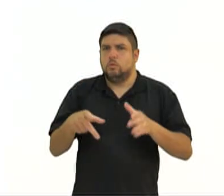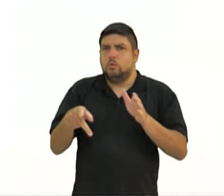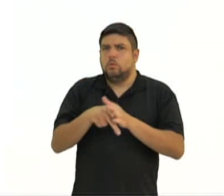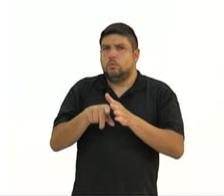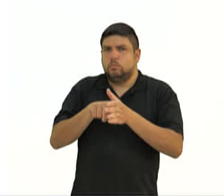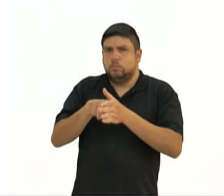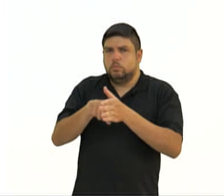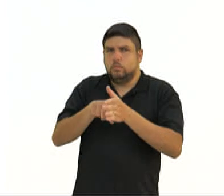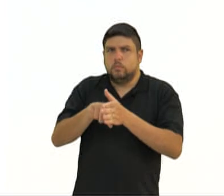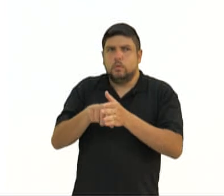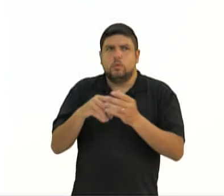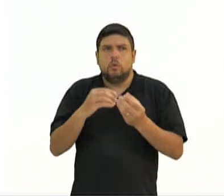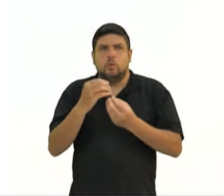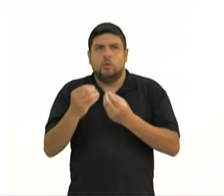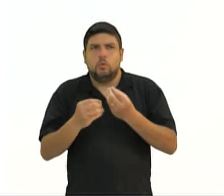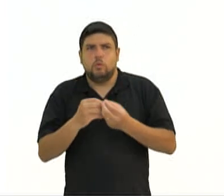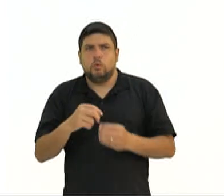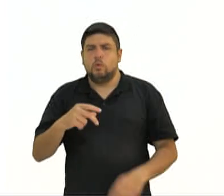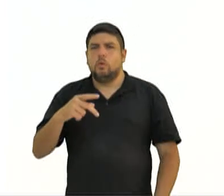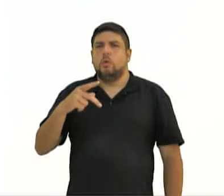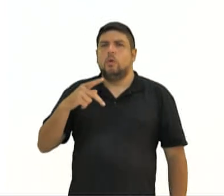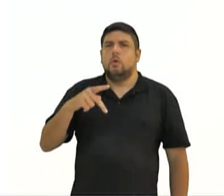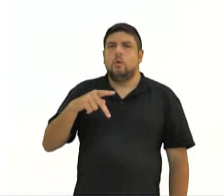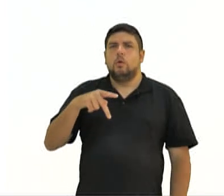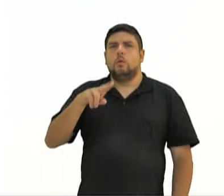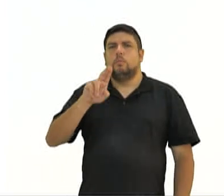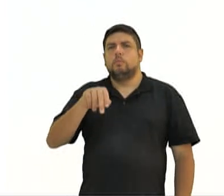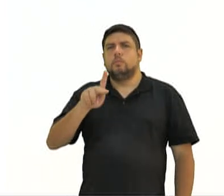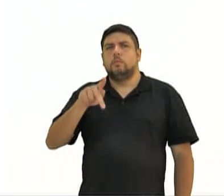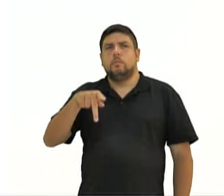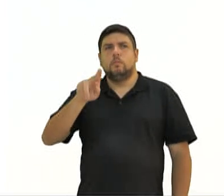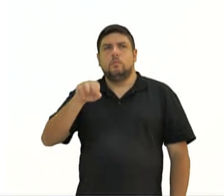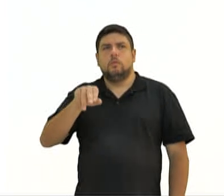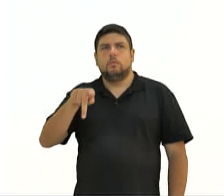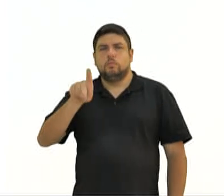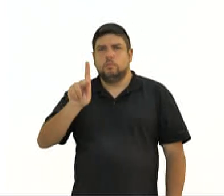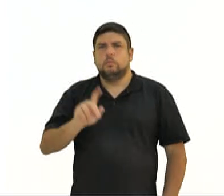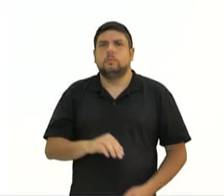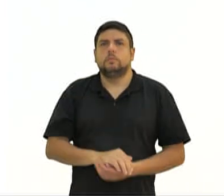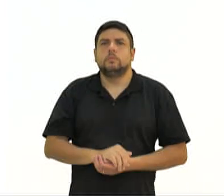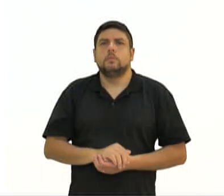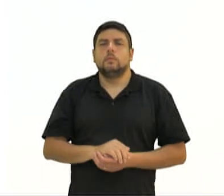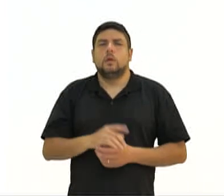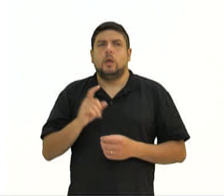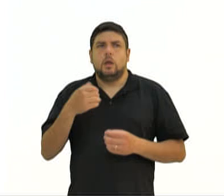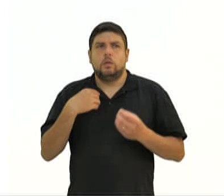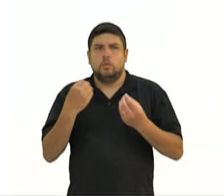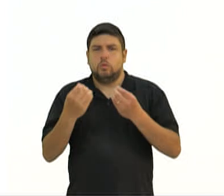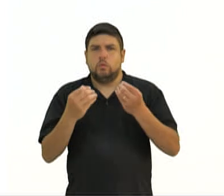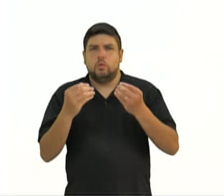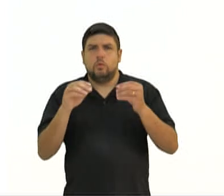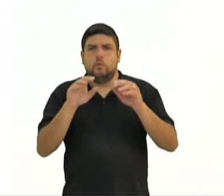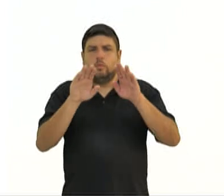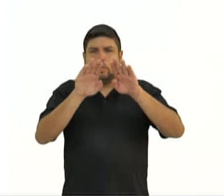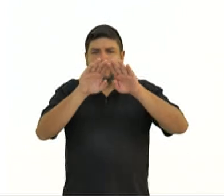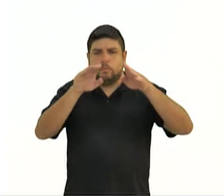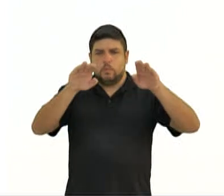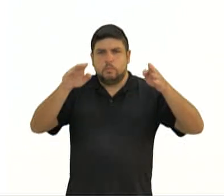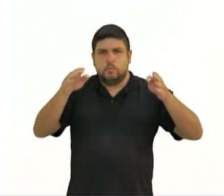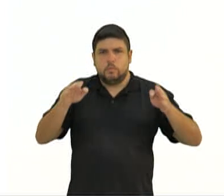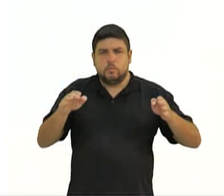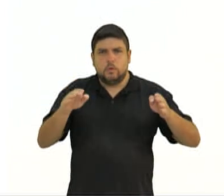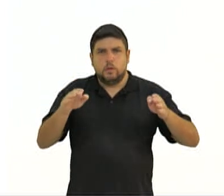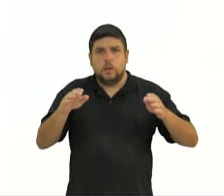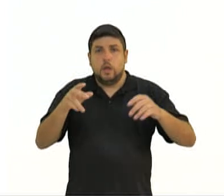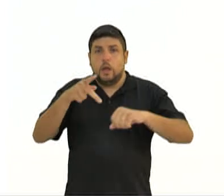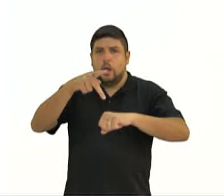Pumapunk. Essa é conhecida como a Porta. É uma arquitetura única, pedras com cortes